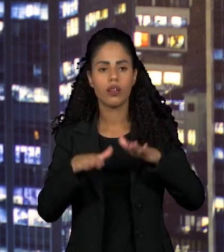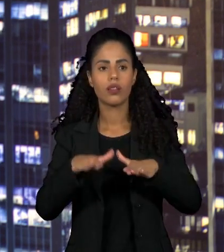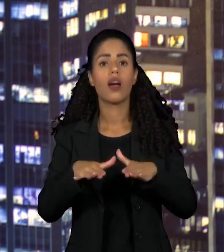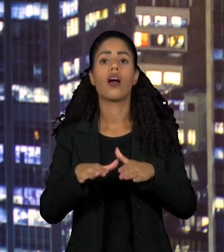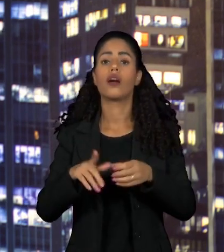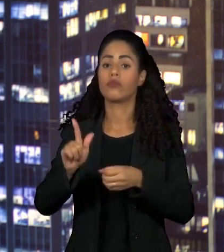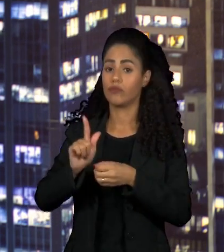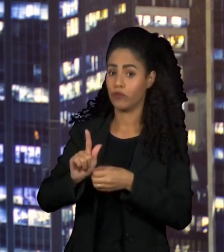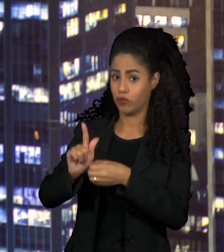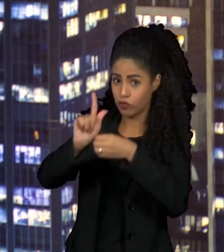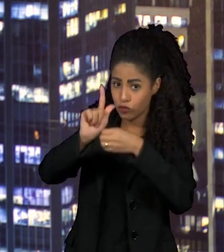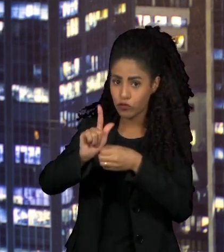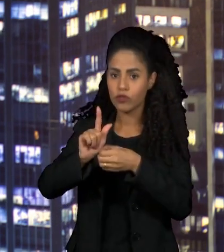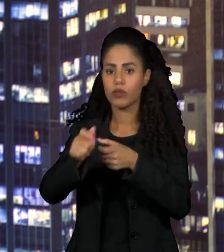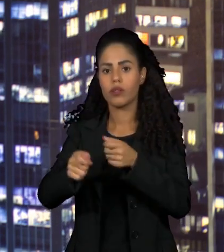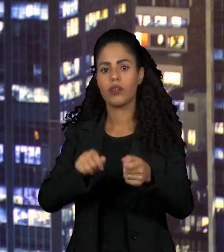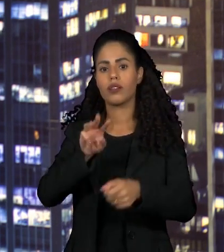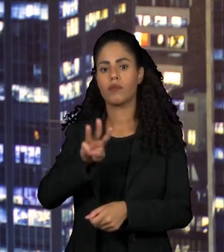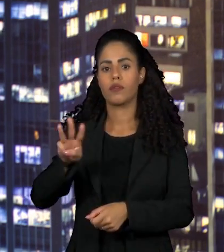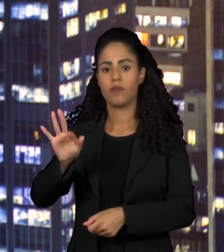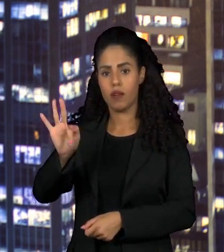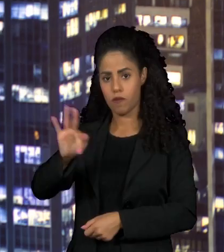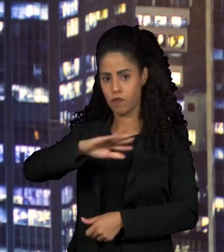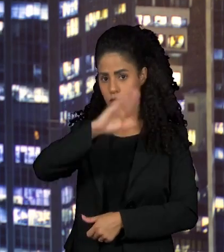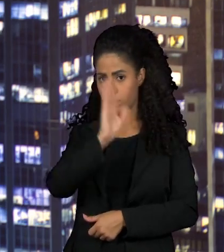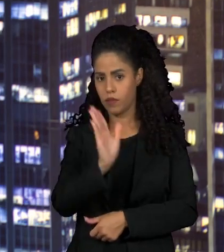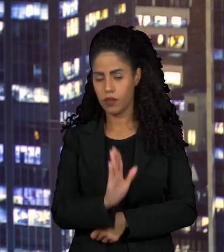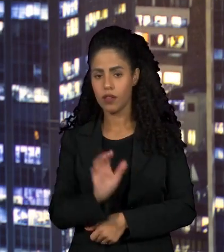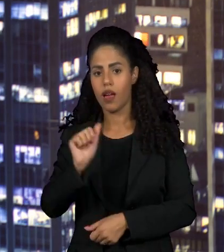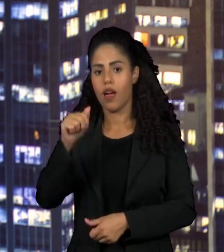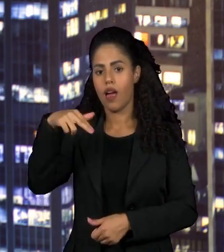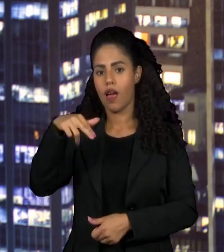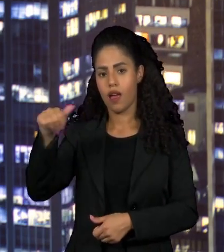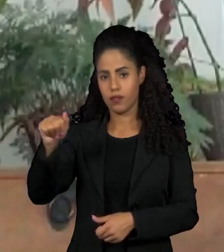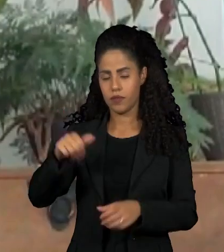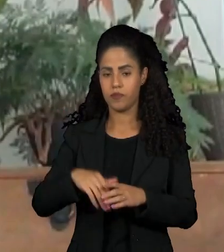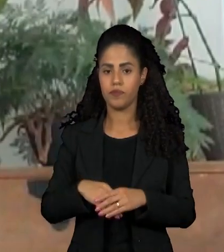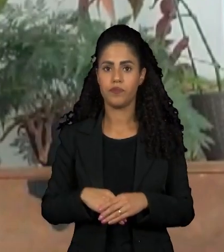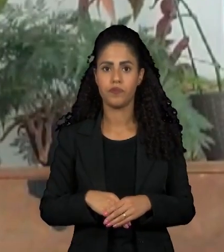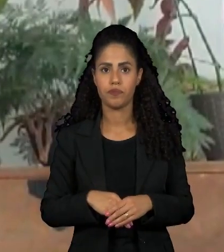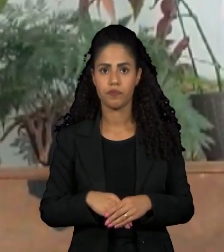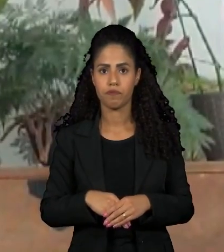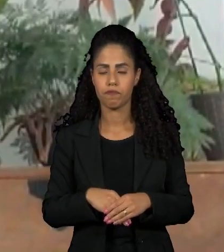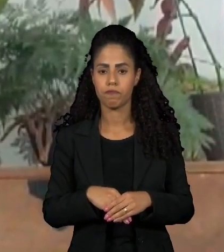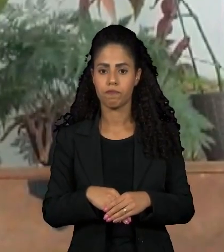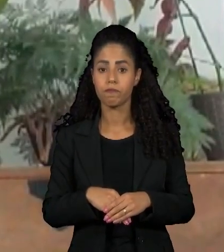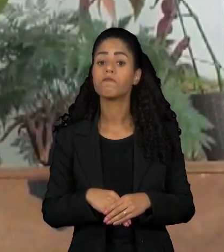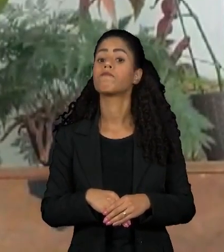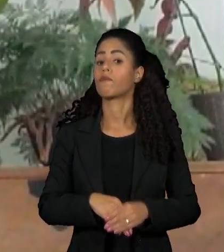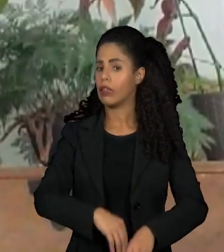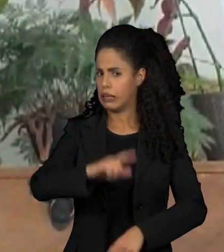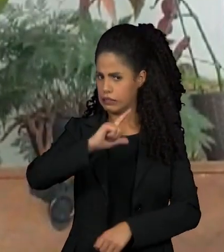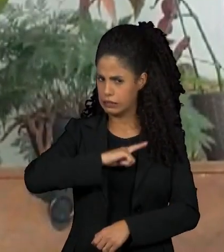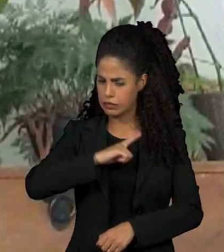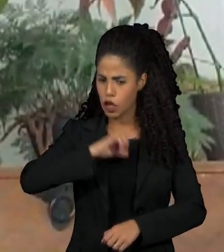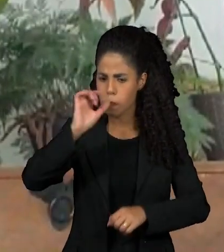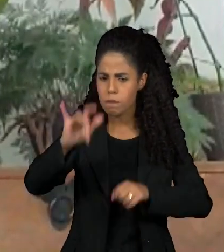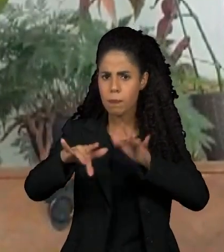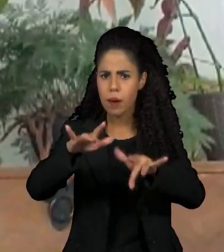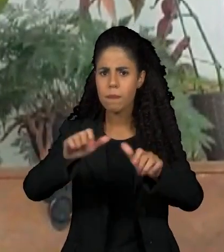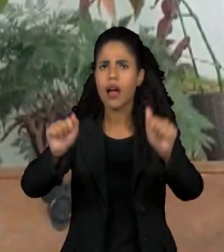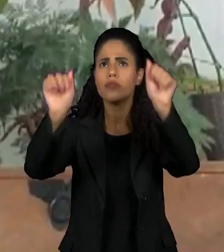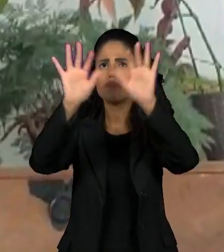de conservação do WWF Brasil, Ana Carolina Lobo. Eles estão presentes em